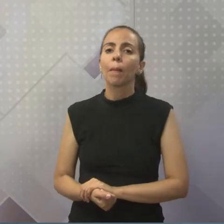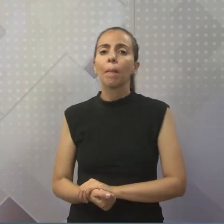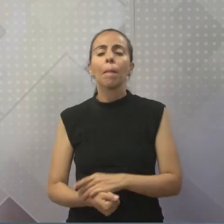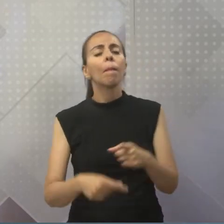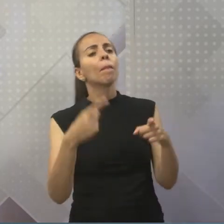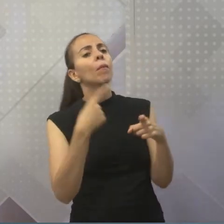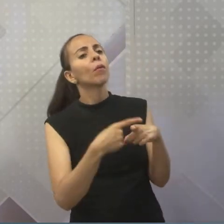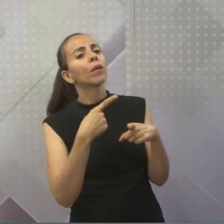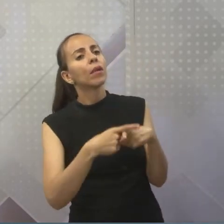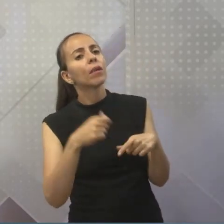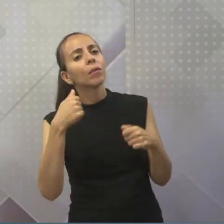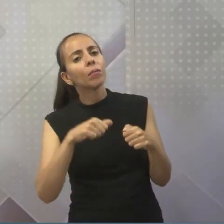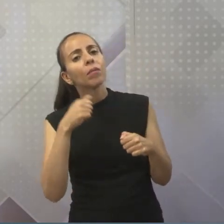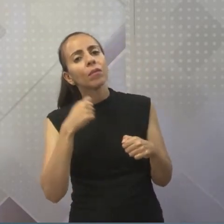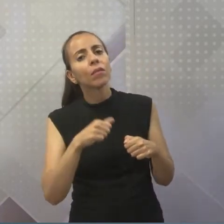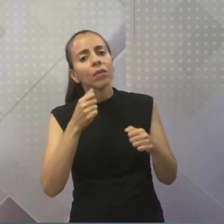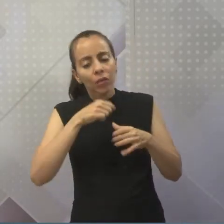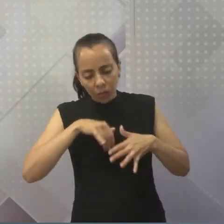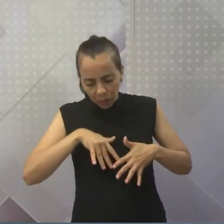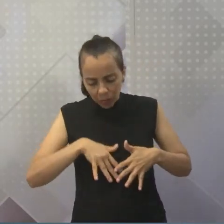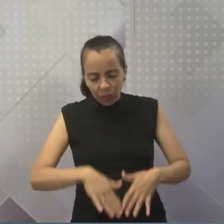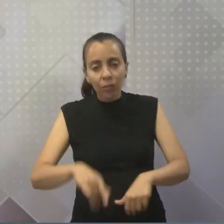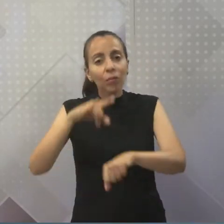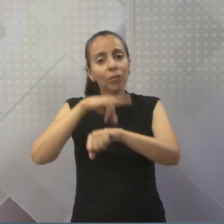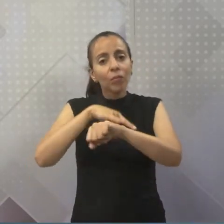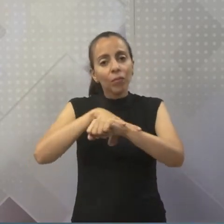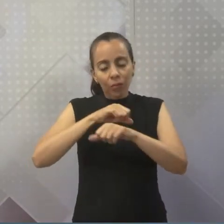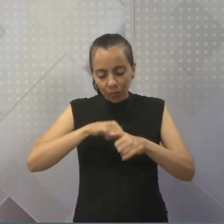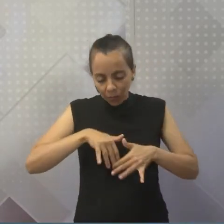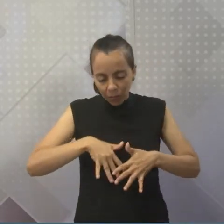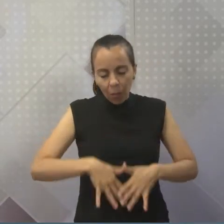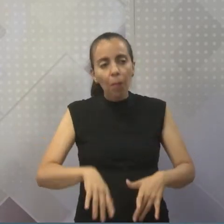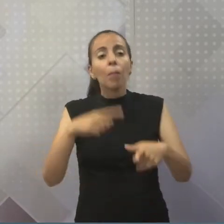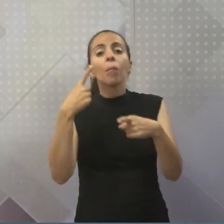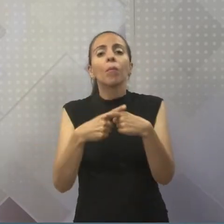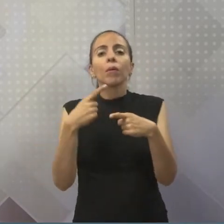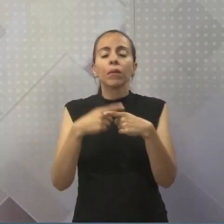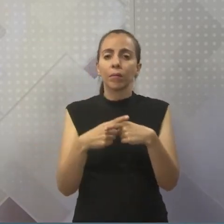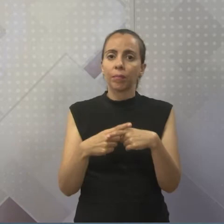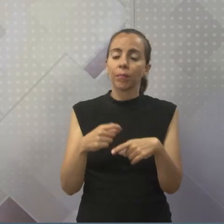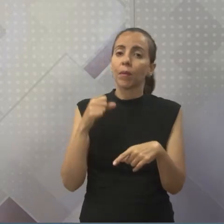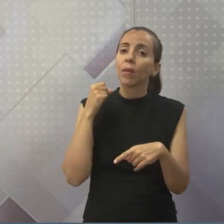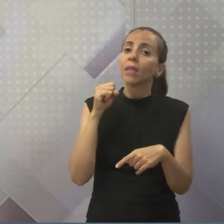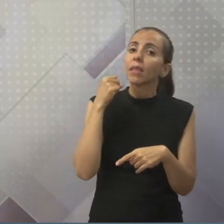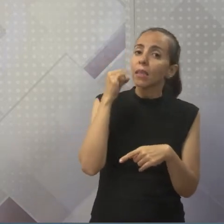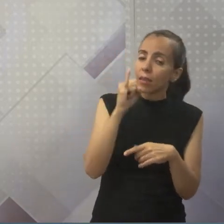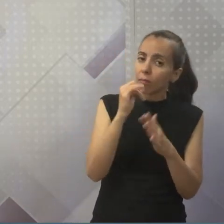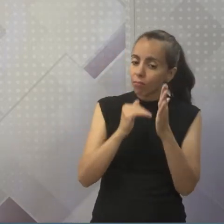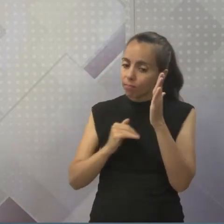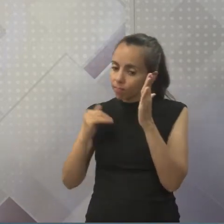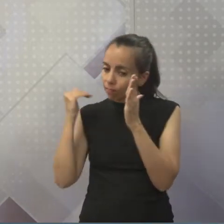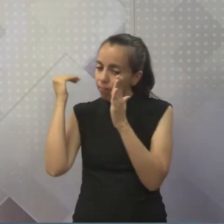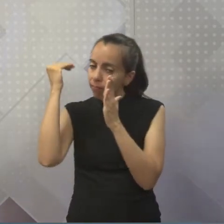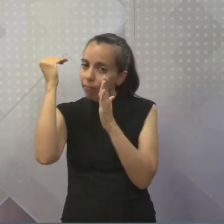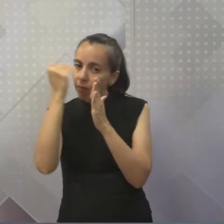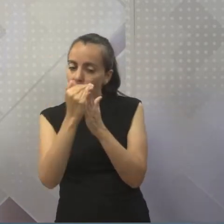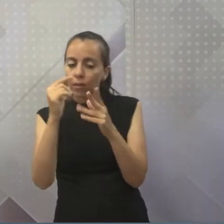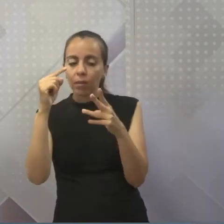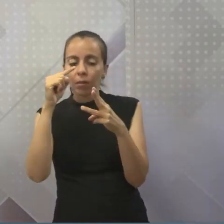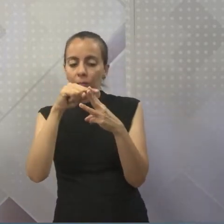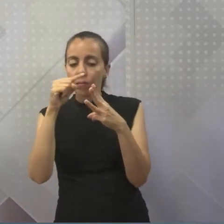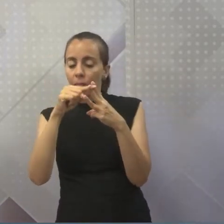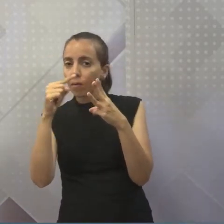que tem que eliminar na urina? Simples, gente. Porque o excesso de substância nitrogenada, ácido